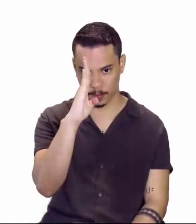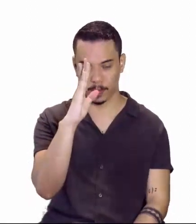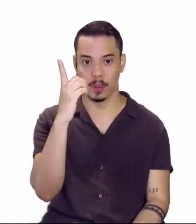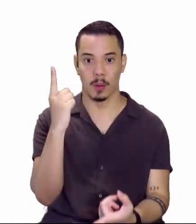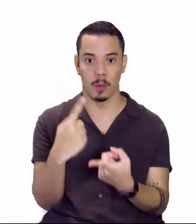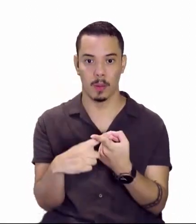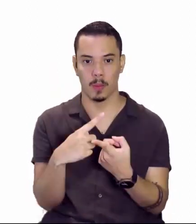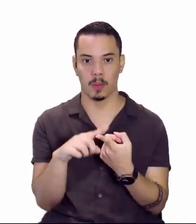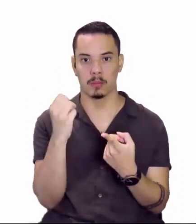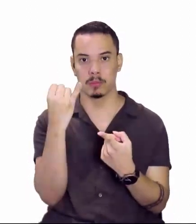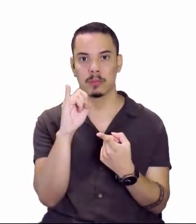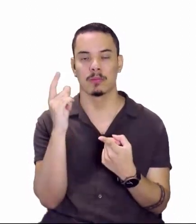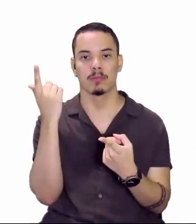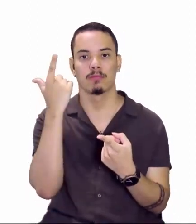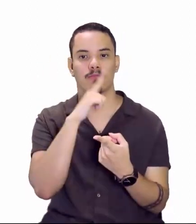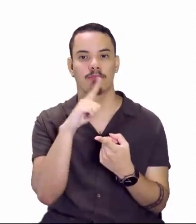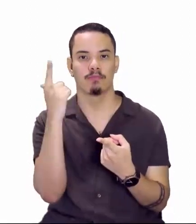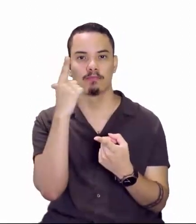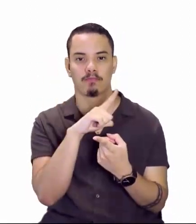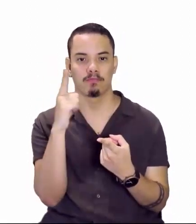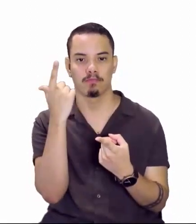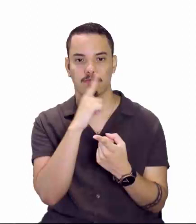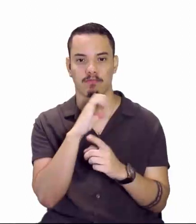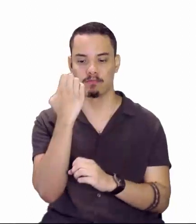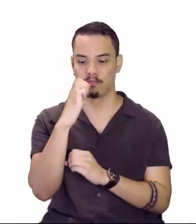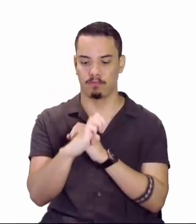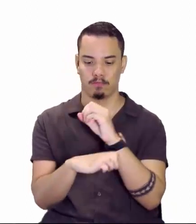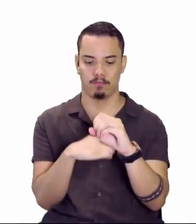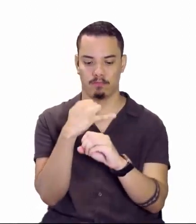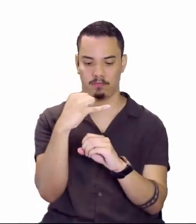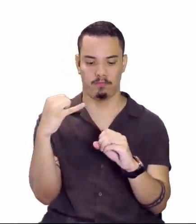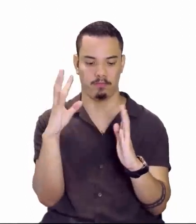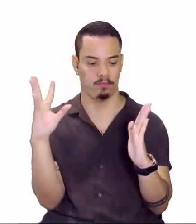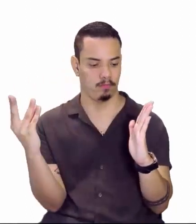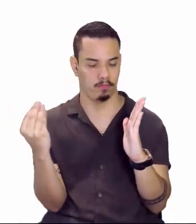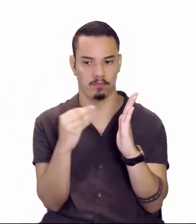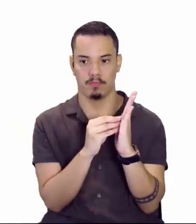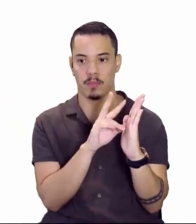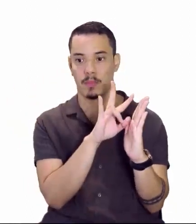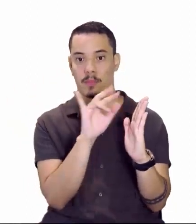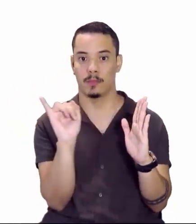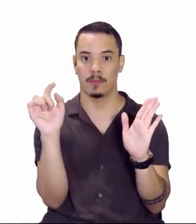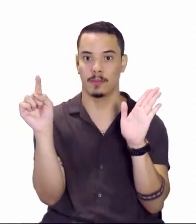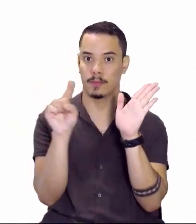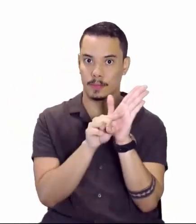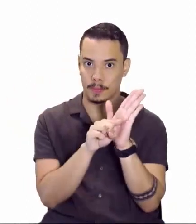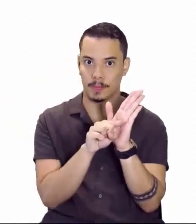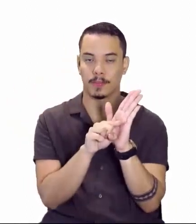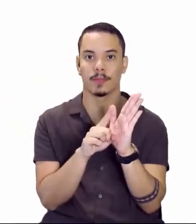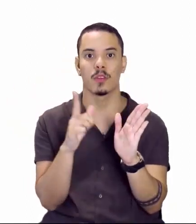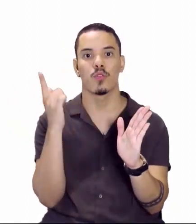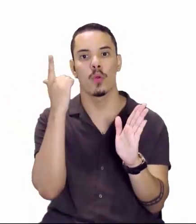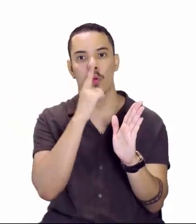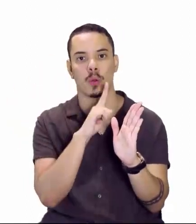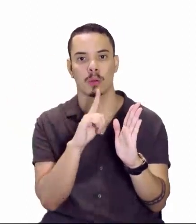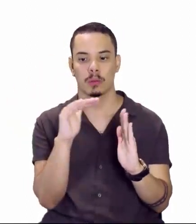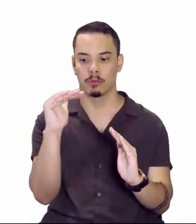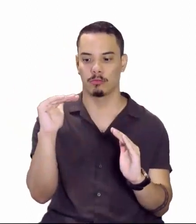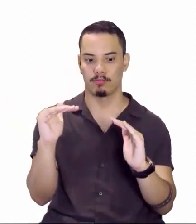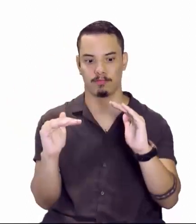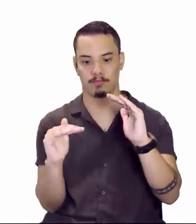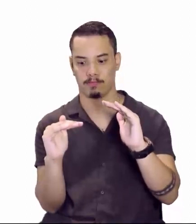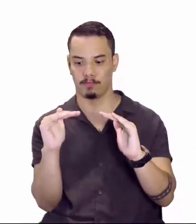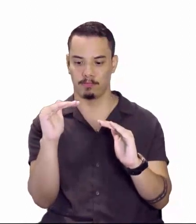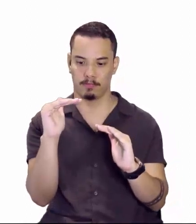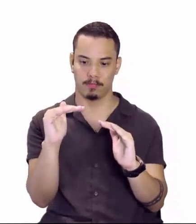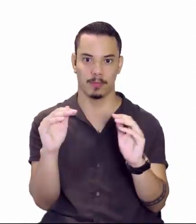um átomo ganha elétrons, ele vai ficar carregado negativamente para adquirir estabilidade